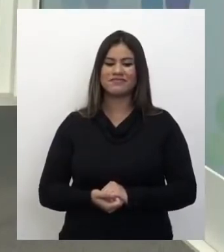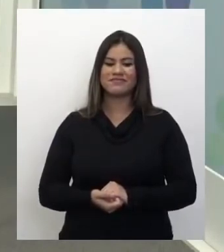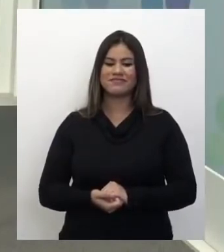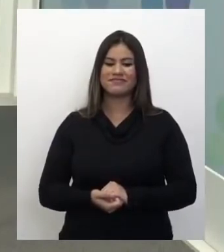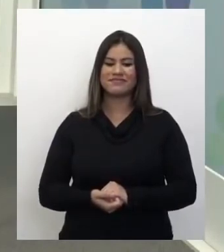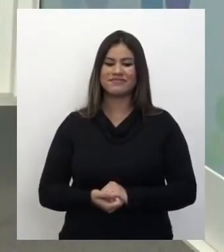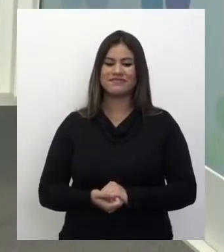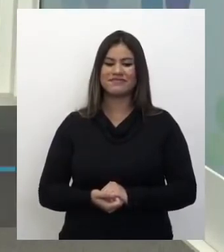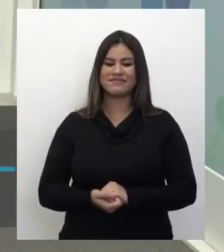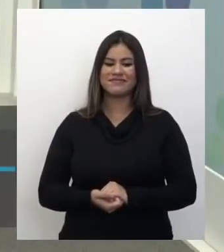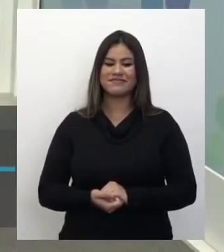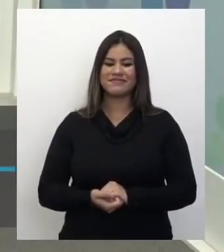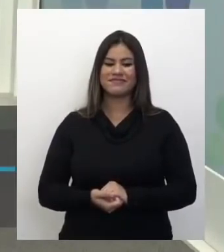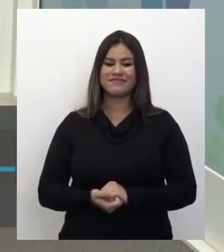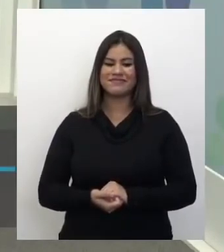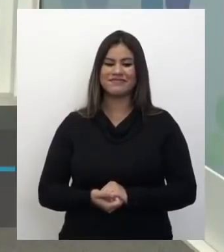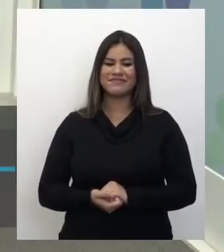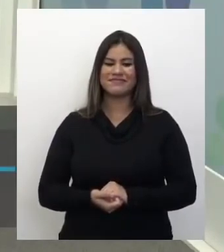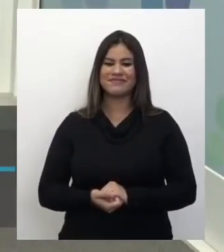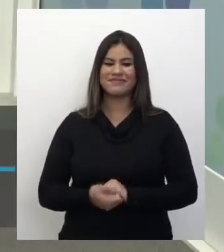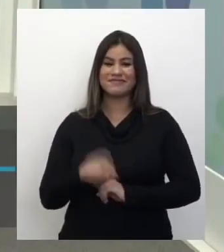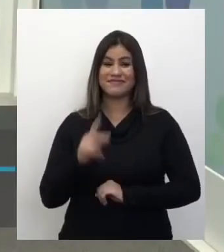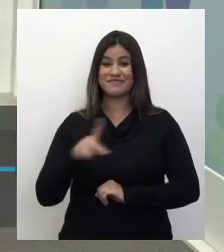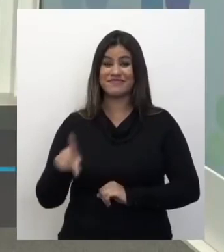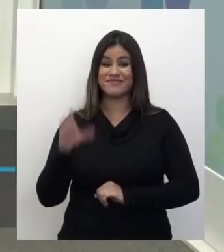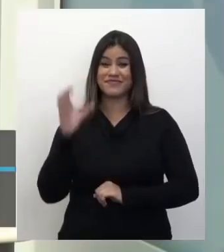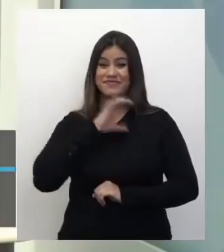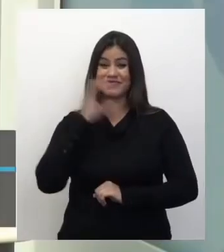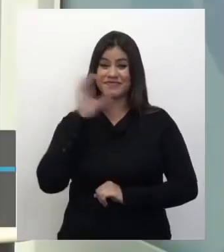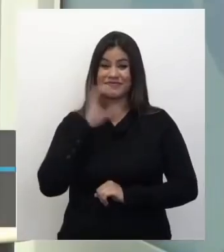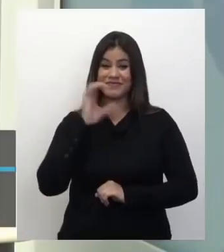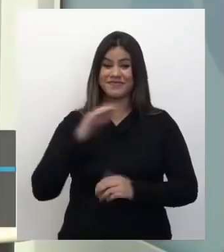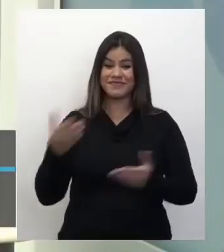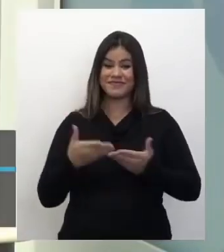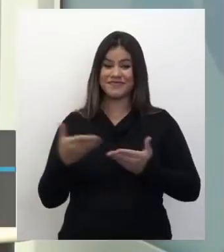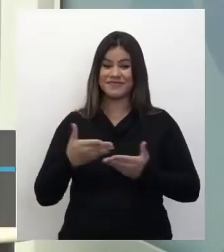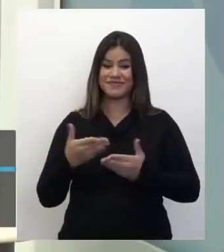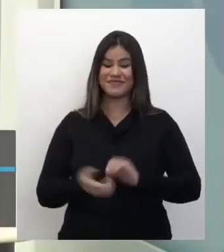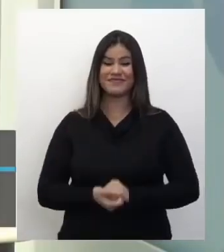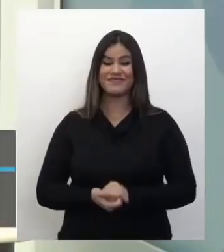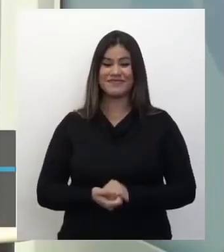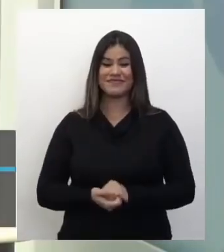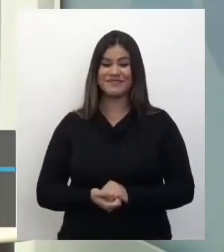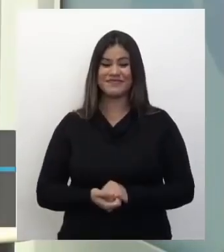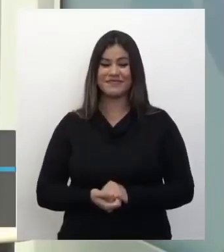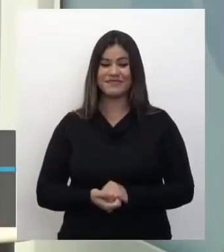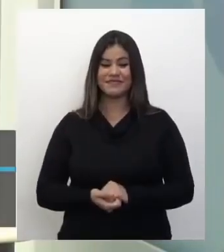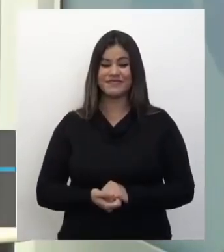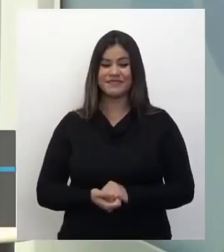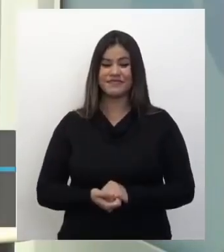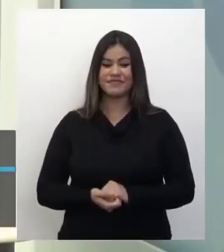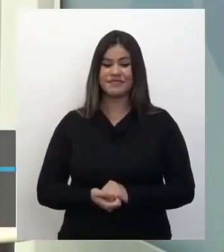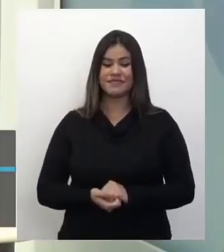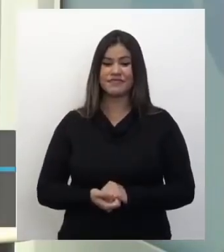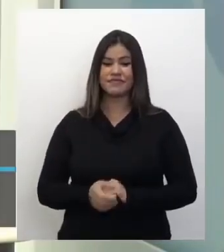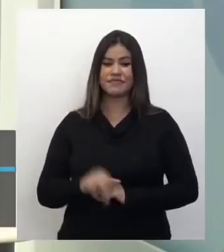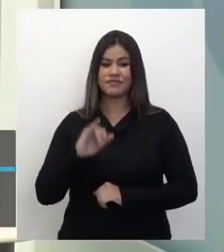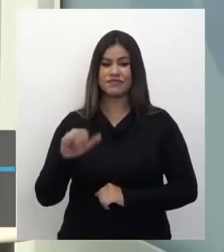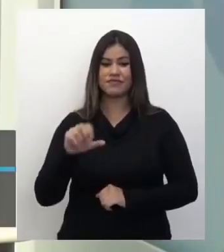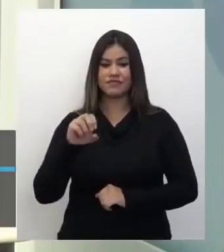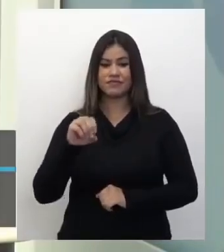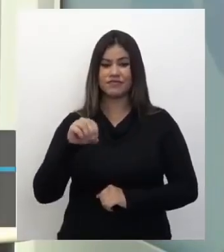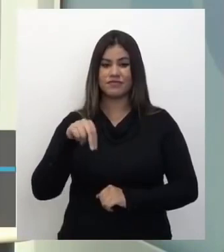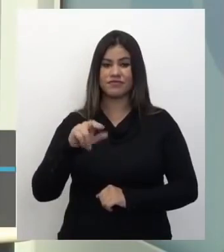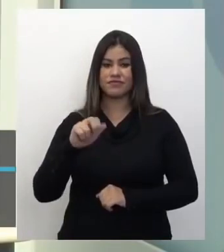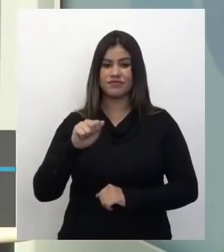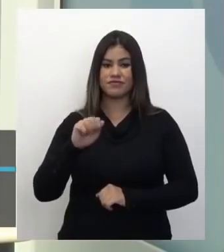Tá bom, eu tô professora. rápida hoje. A professora tá bem rápida e eu tô ligada aqui. Então, por exemplo, o Jonathan, ele fala